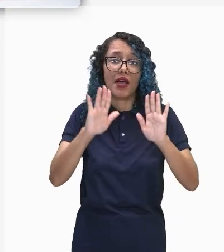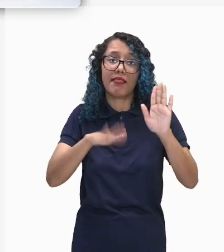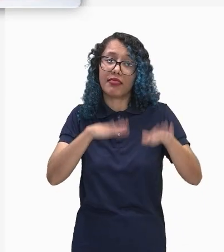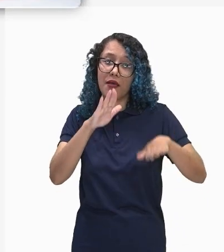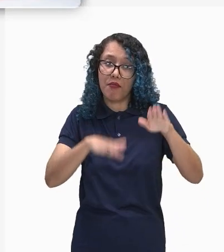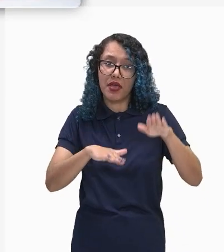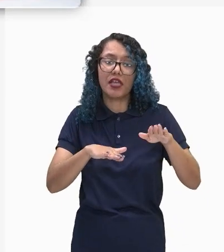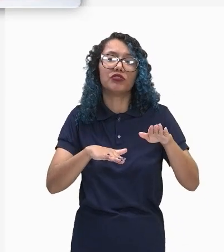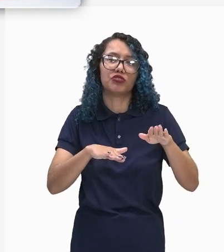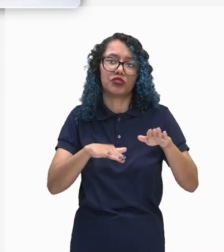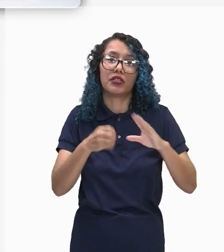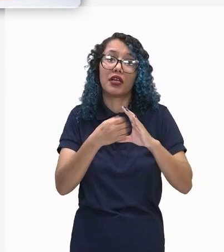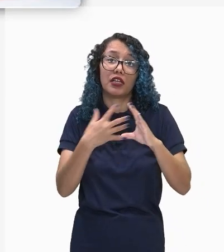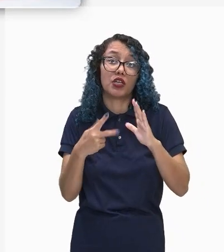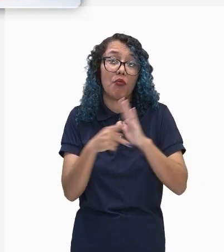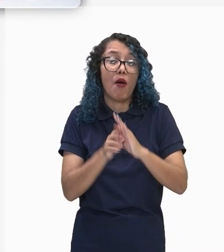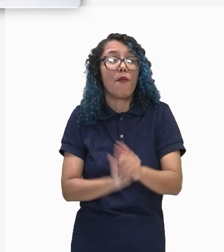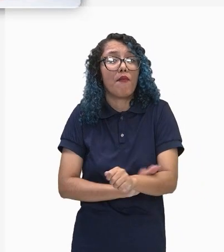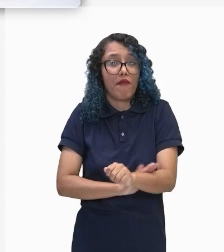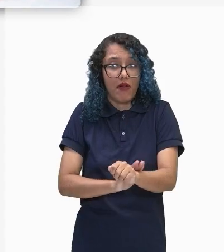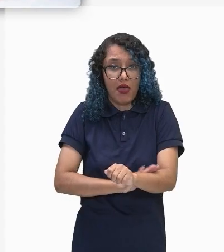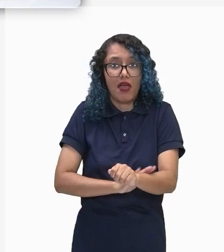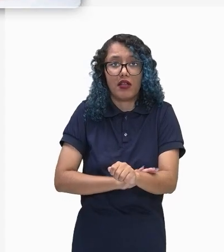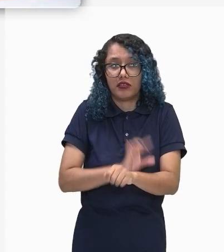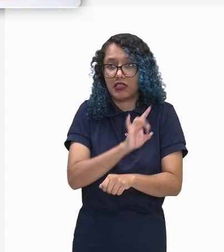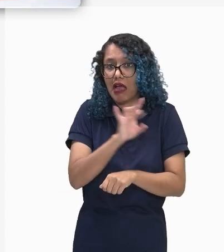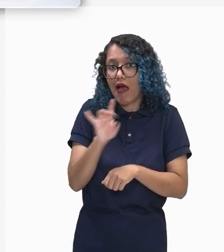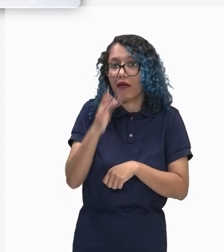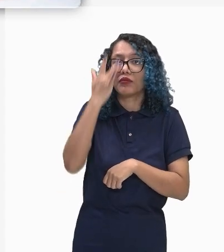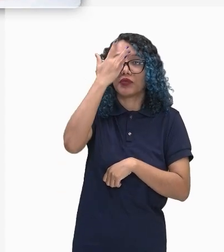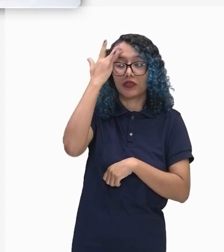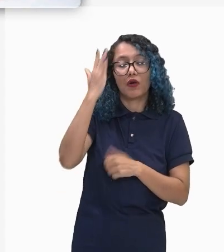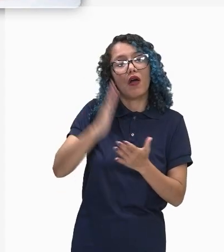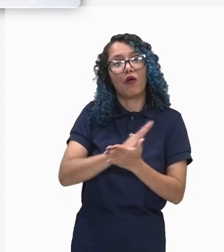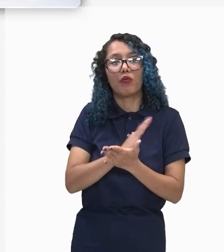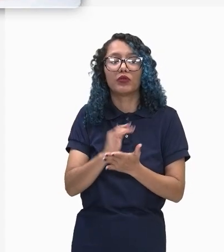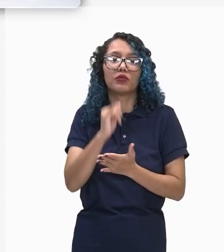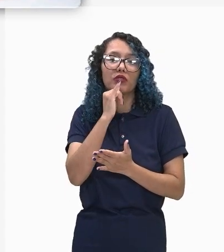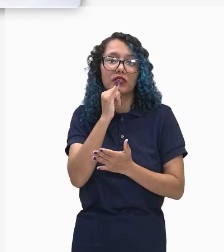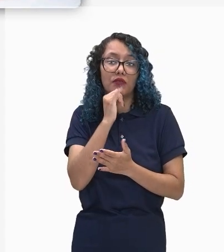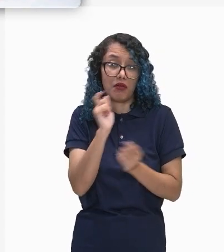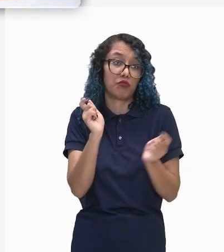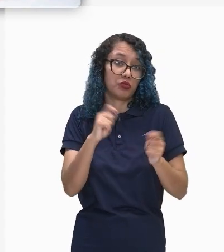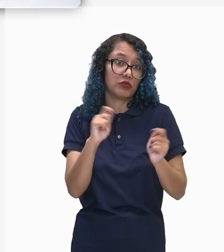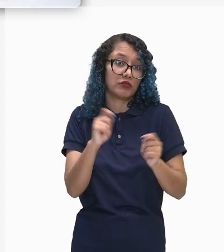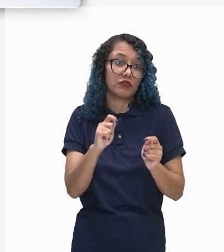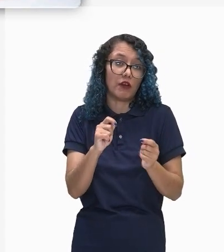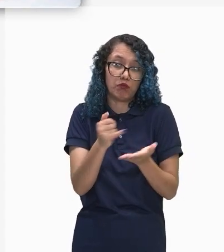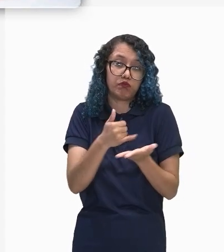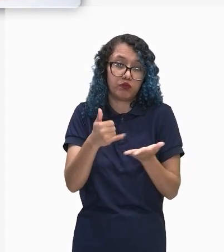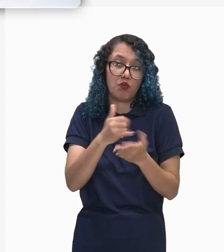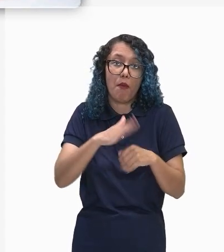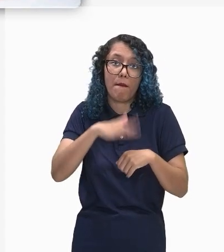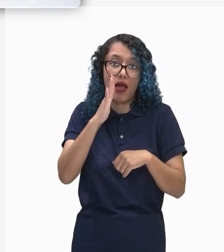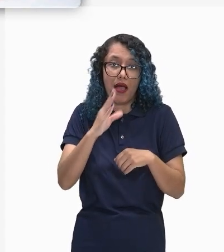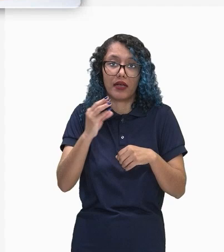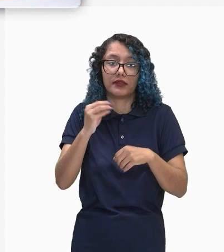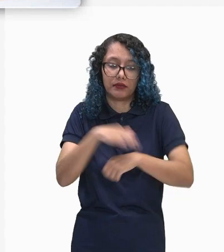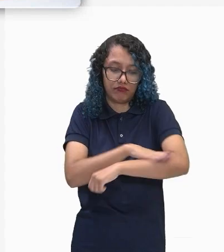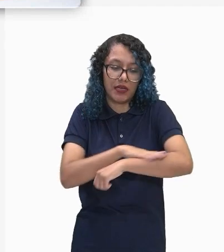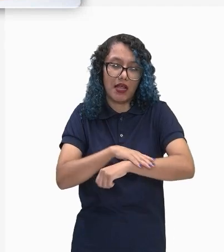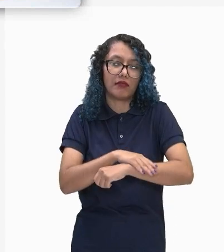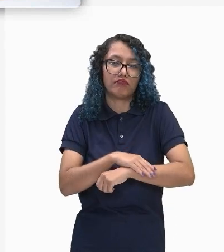característica própria ali, né, da pele da pessoa, porque tem pessoas que têm ali uma tendência a ter oleosidade na pele do que